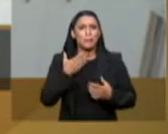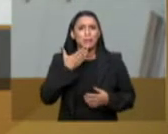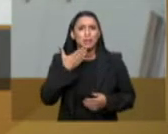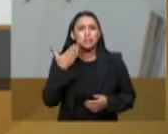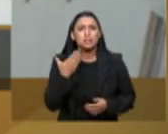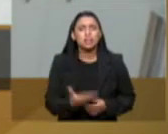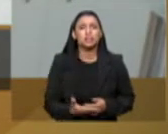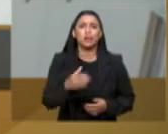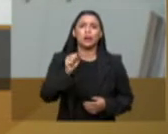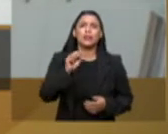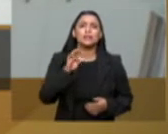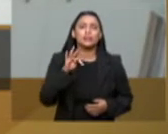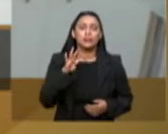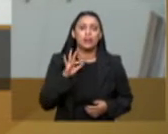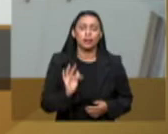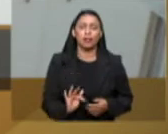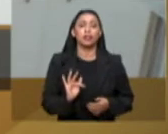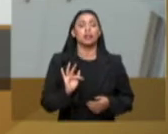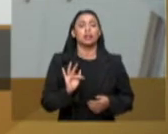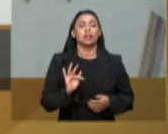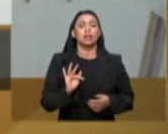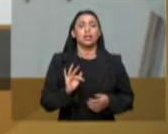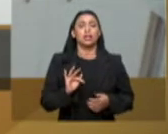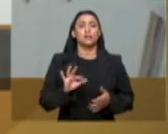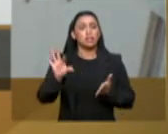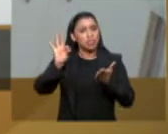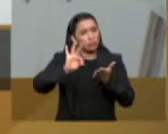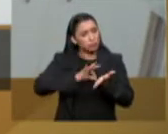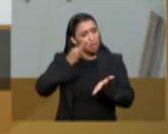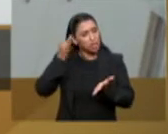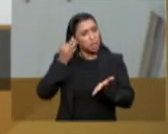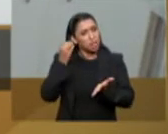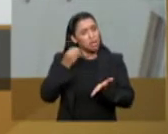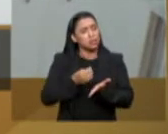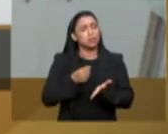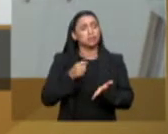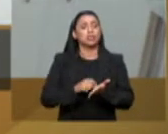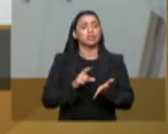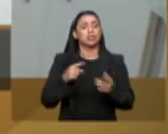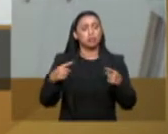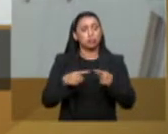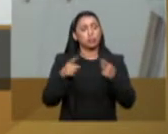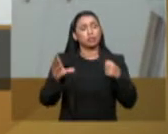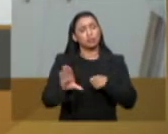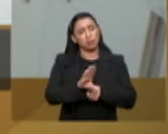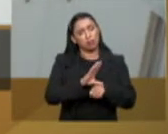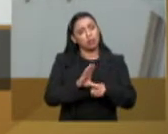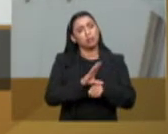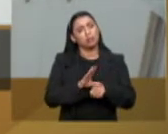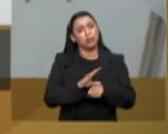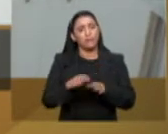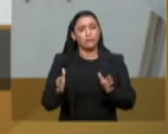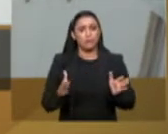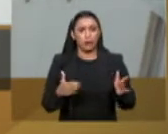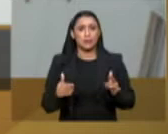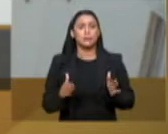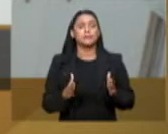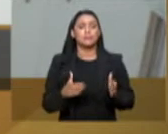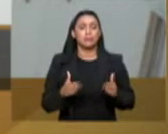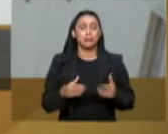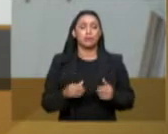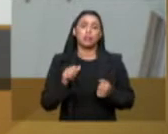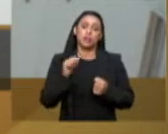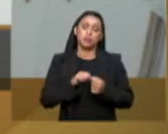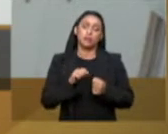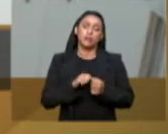pedir a essa Suprema Corte que chancele a constitucionalidade desse elemento de flexibilização que é conferido